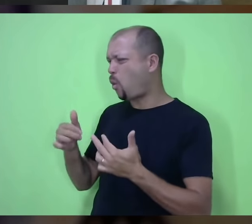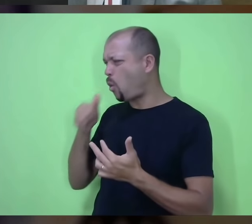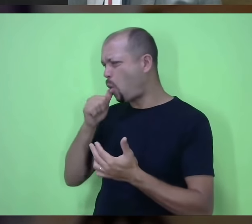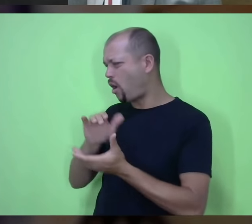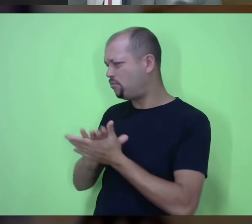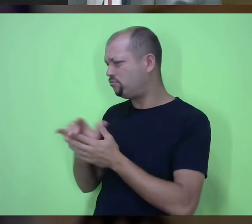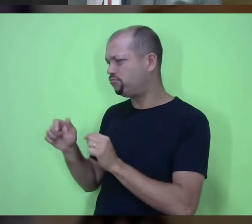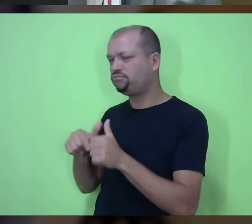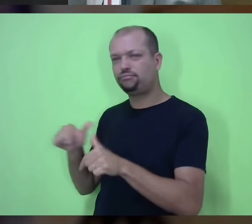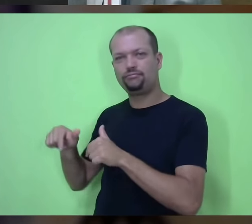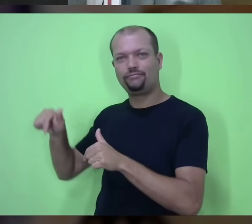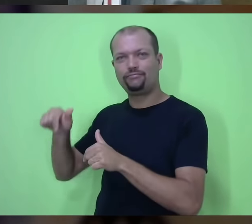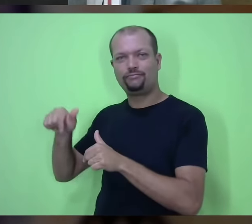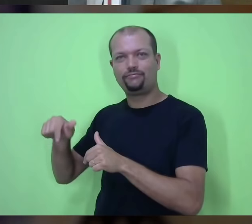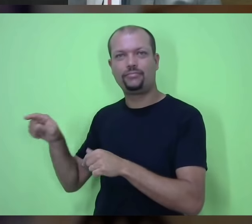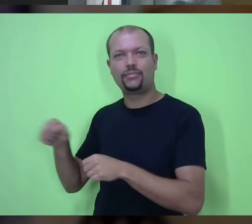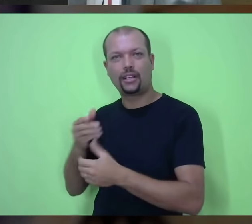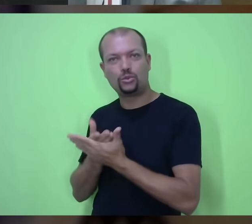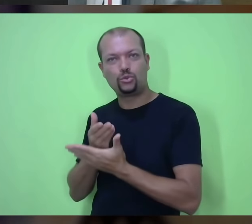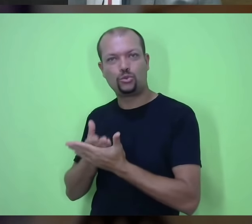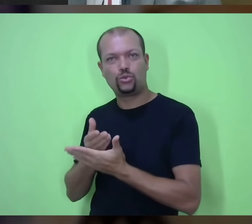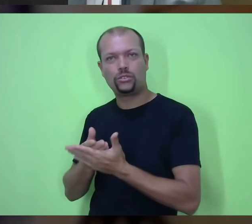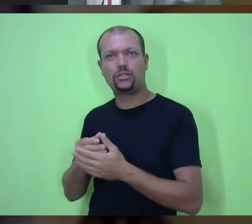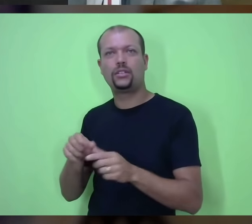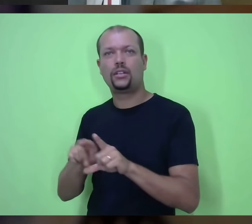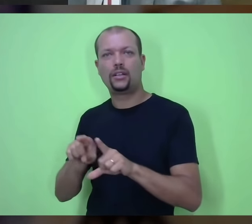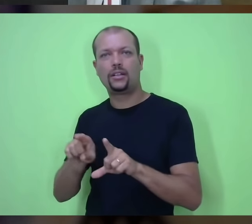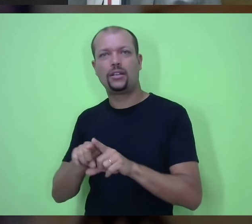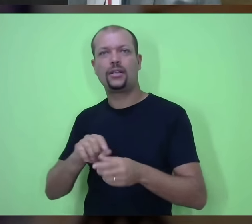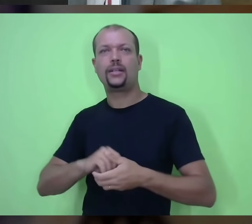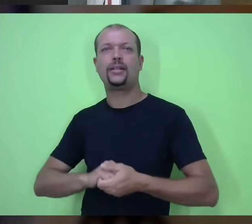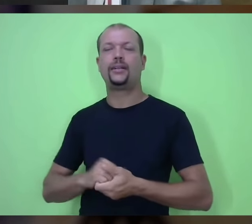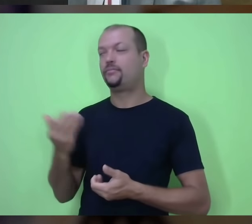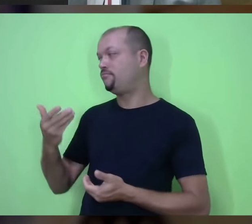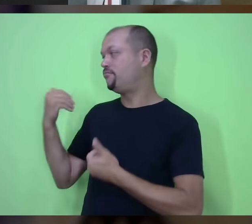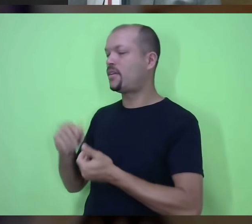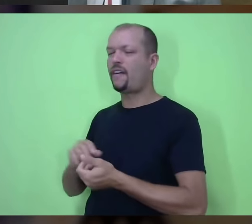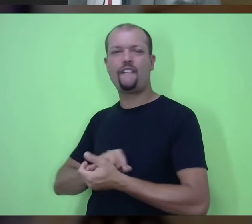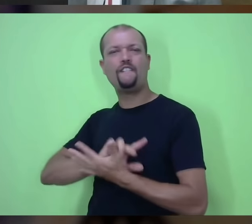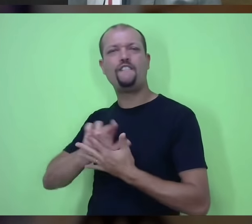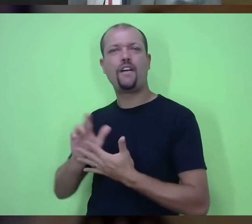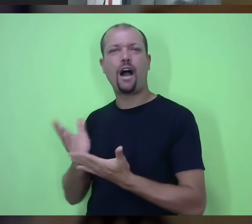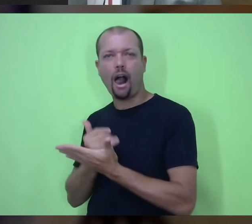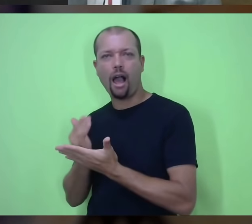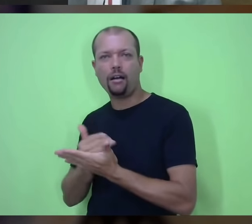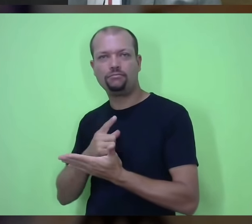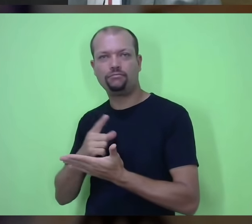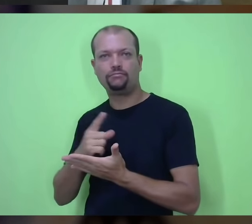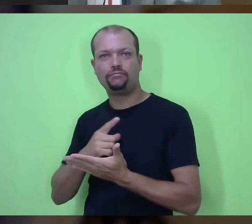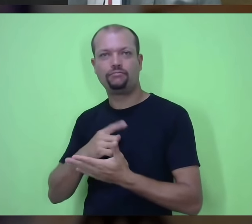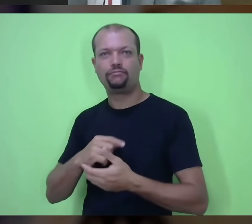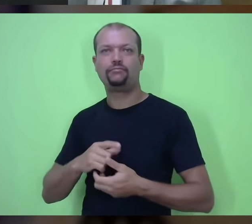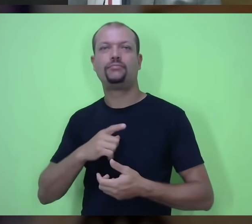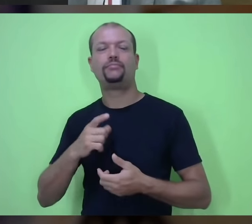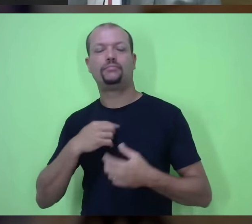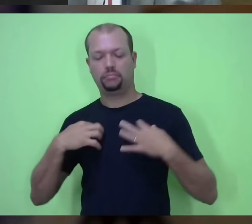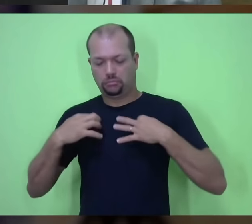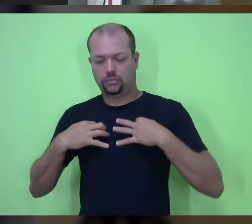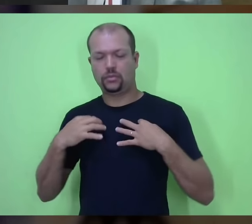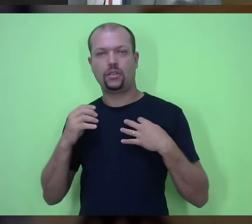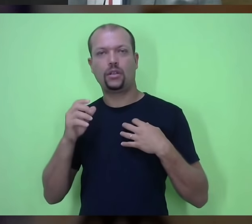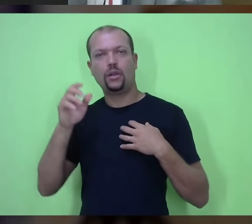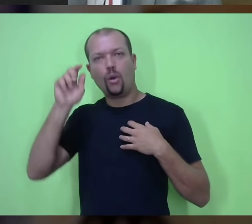aqui relacionados à parte de neuropsicologia, né, livros ali na estante que está atrás de mim. Hoje eu estou com um terno